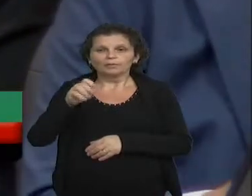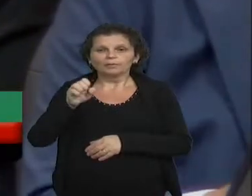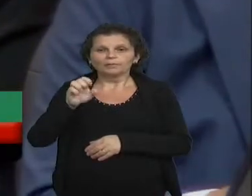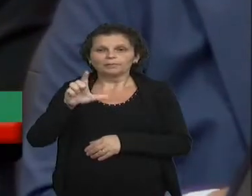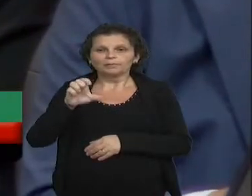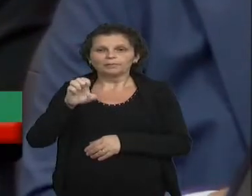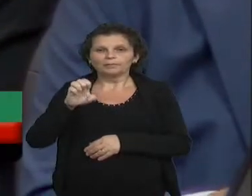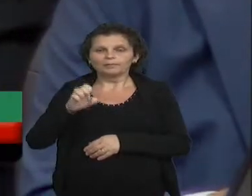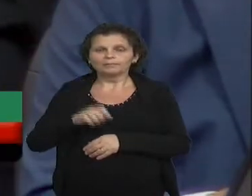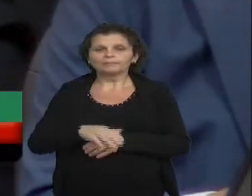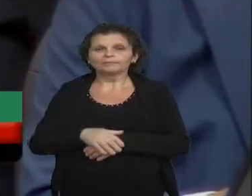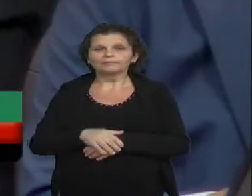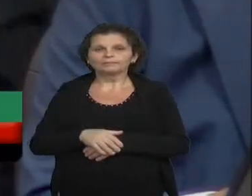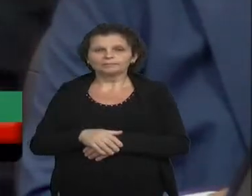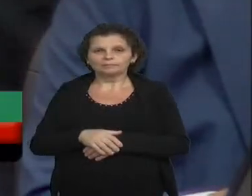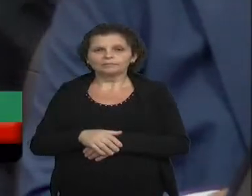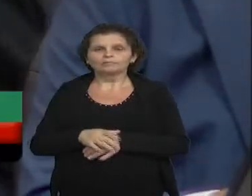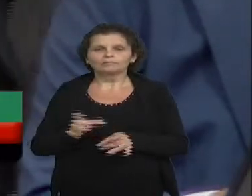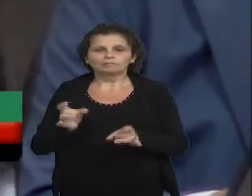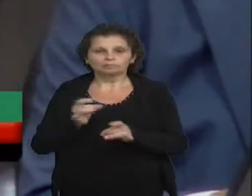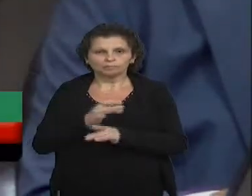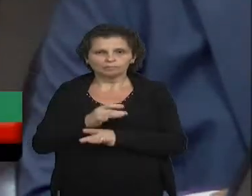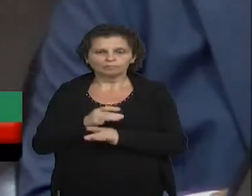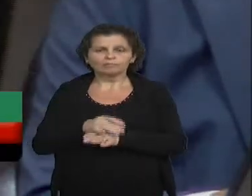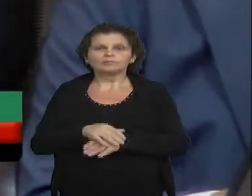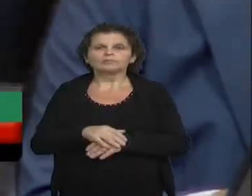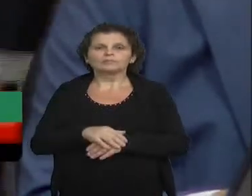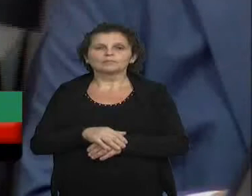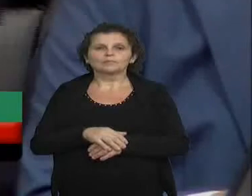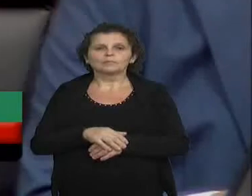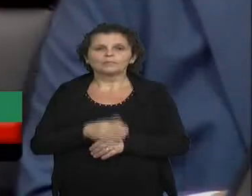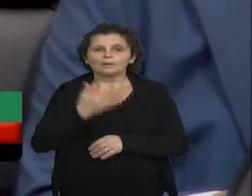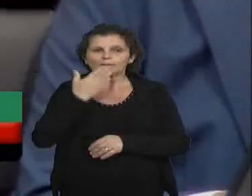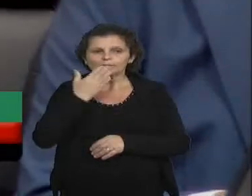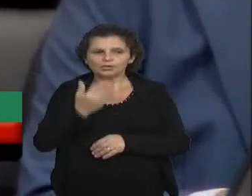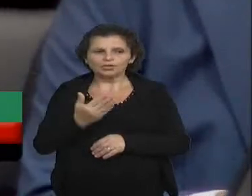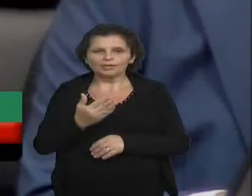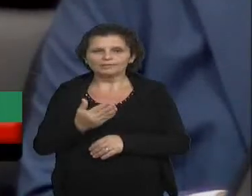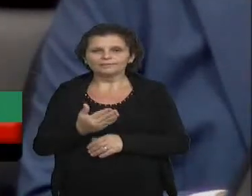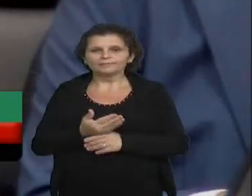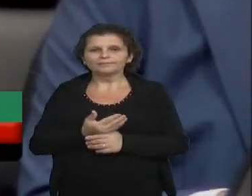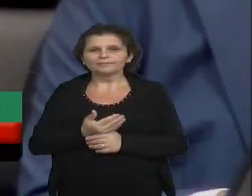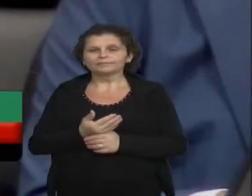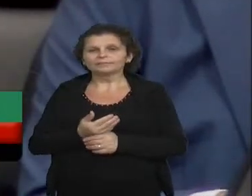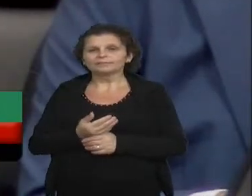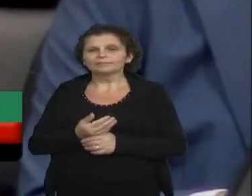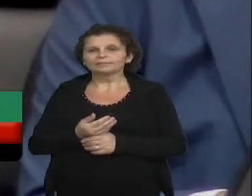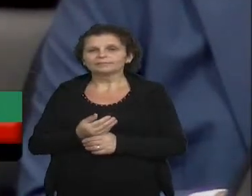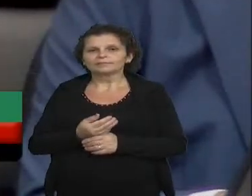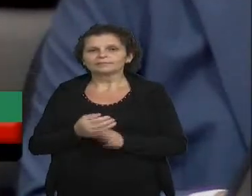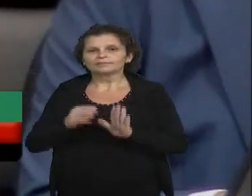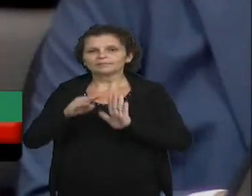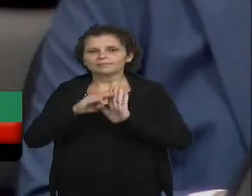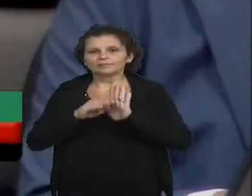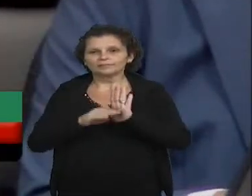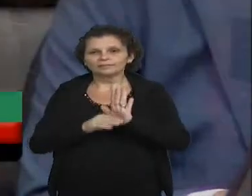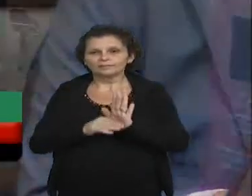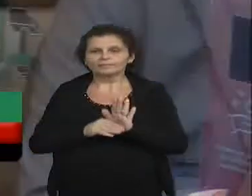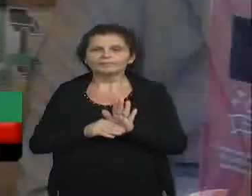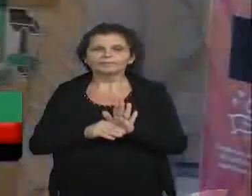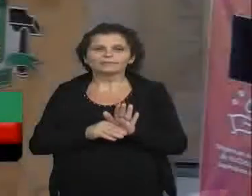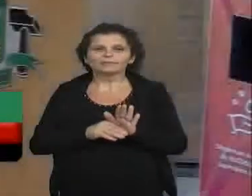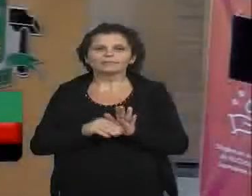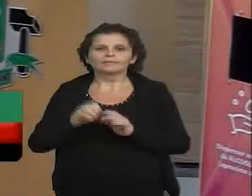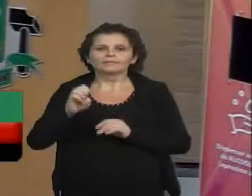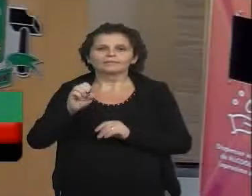Vereador Pelé justificou, vereadora Juliana e vereador Del. Solicito... Questão de ordem, presidente. Questão de ordem,